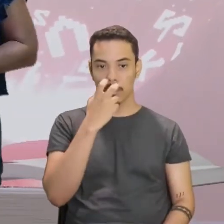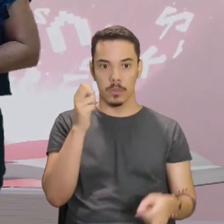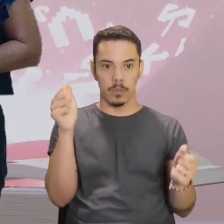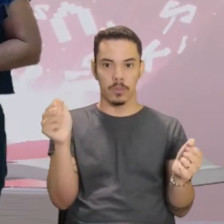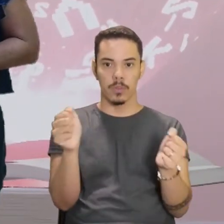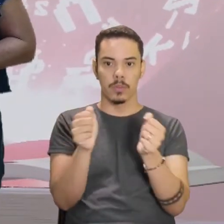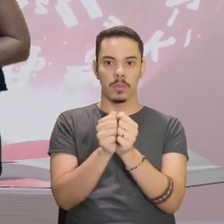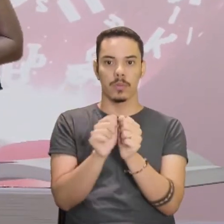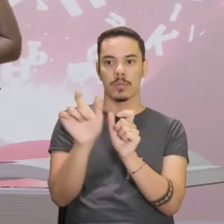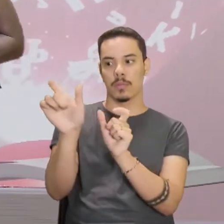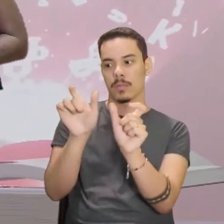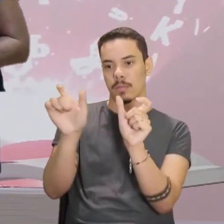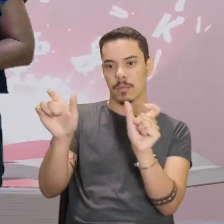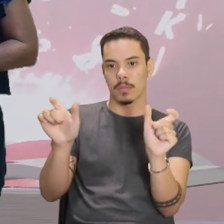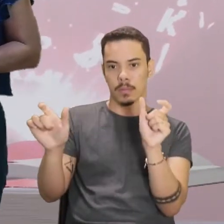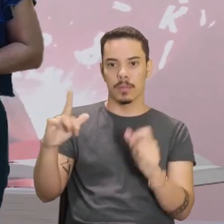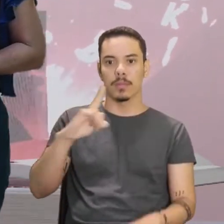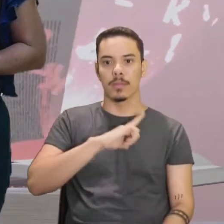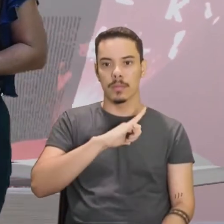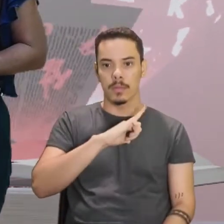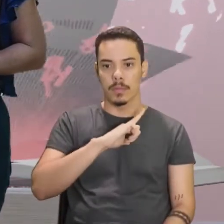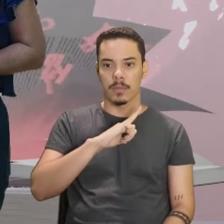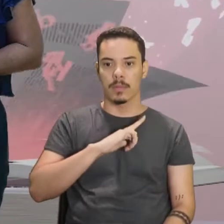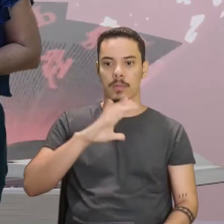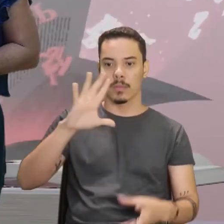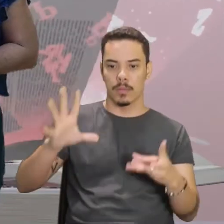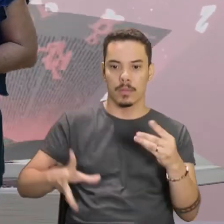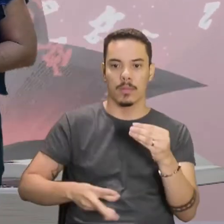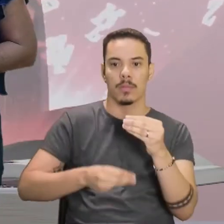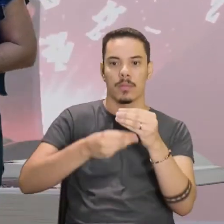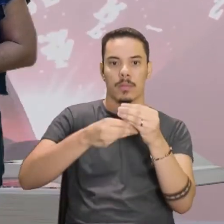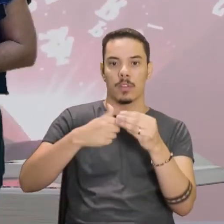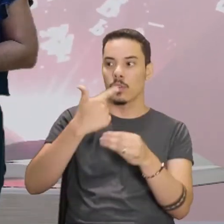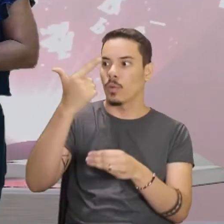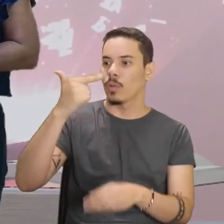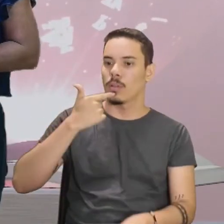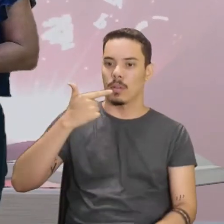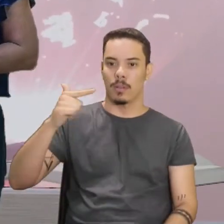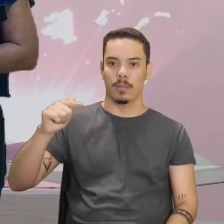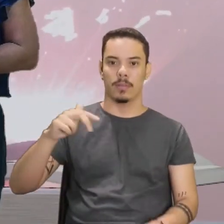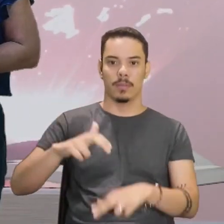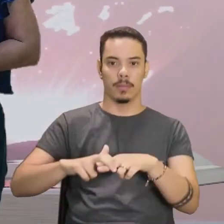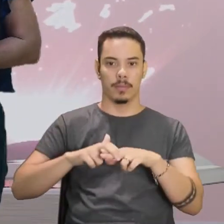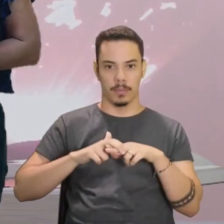construída com palavras que tiveram a contribuição, né? E aqui o